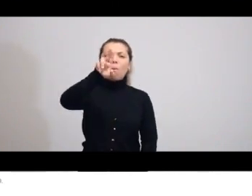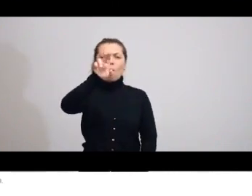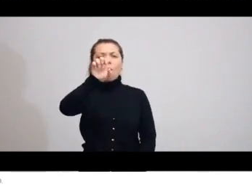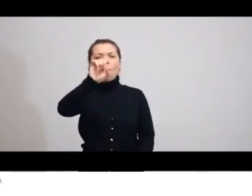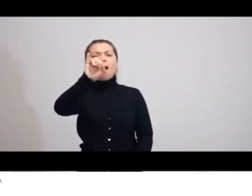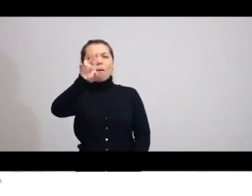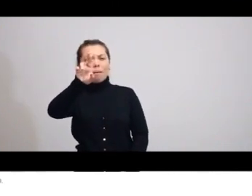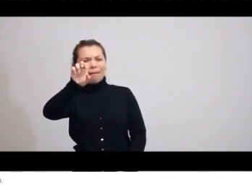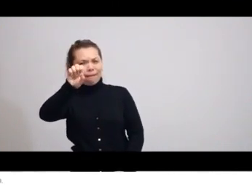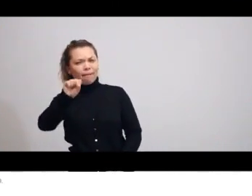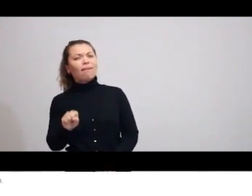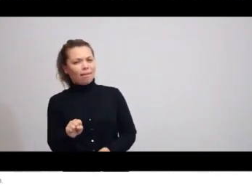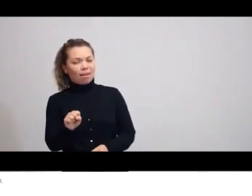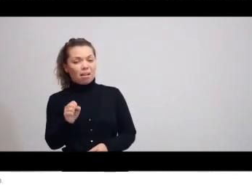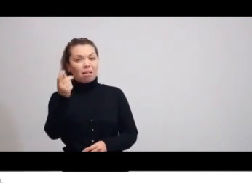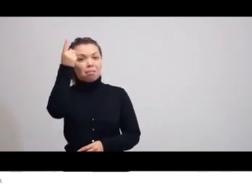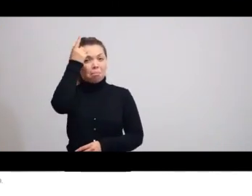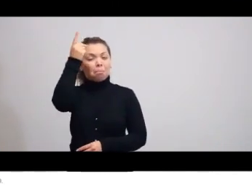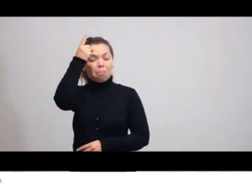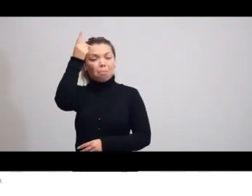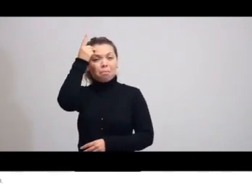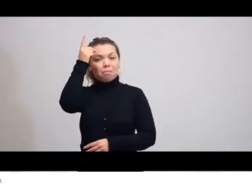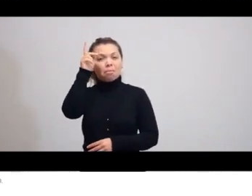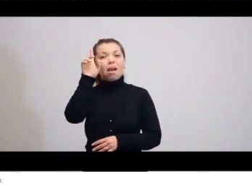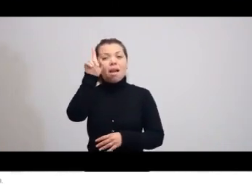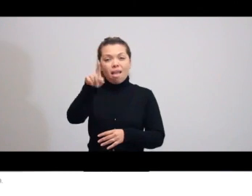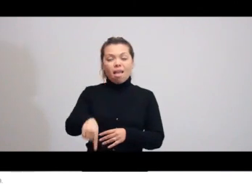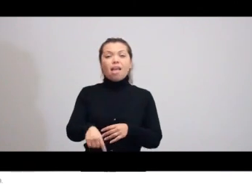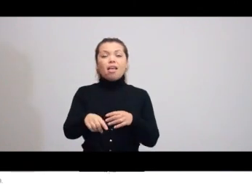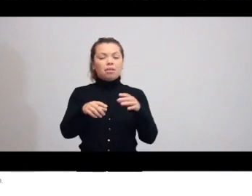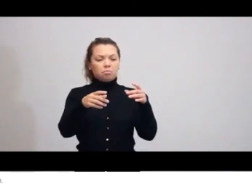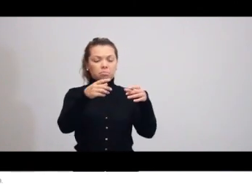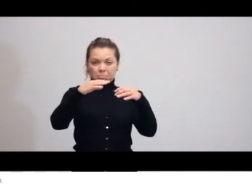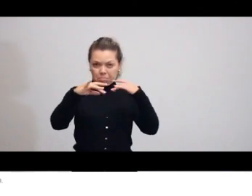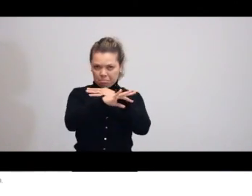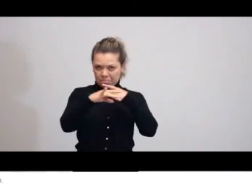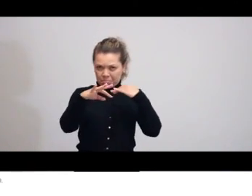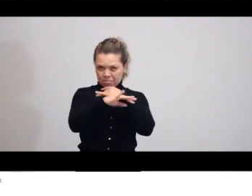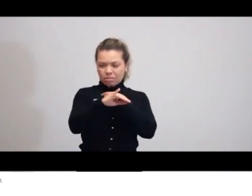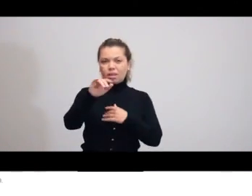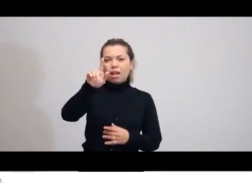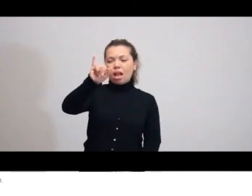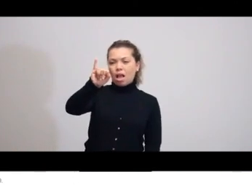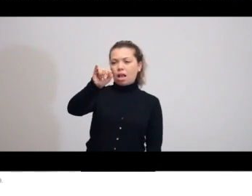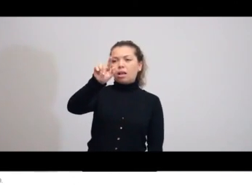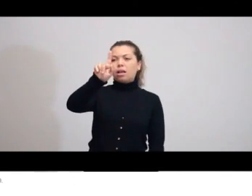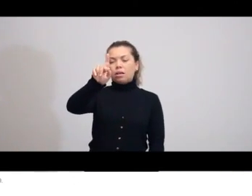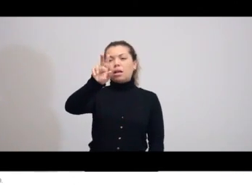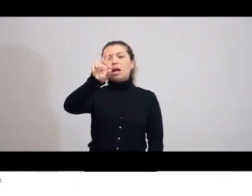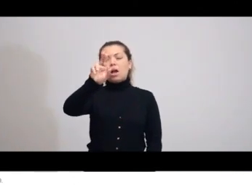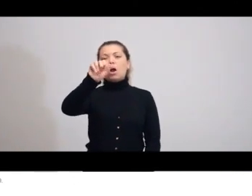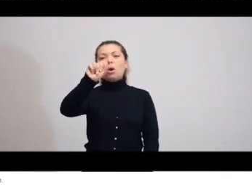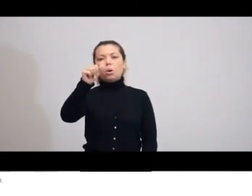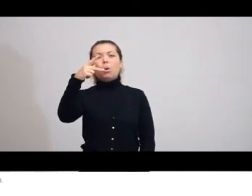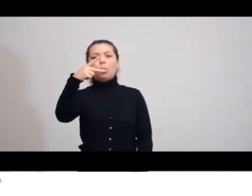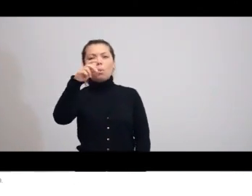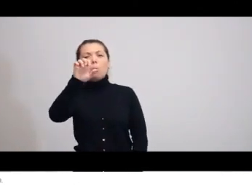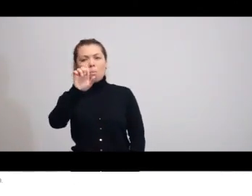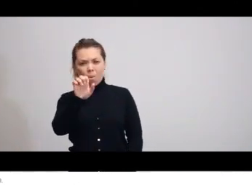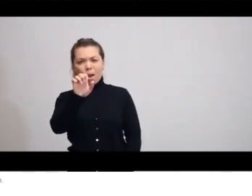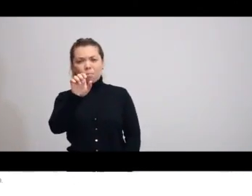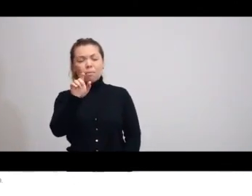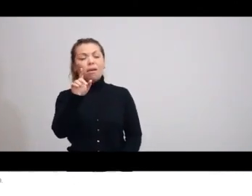todos eles indicam a dificuldade de acesso e a escassez de documentação histórica. É preciso lembrar que Iguape também é a